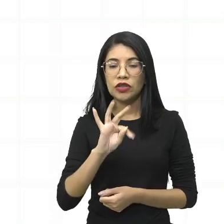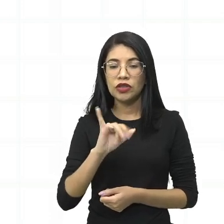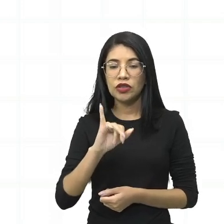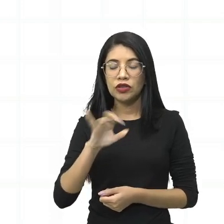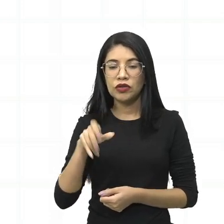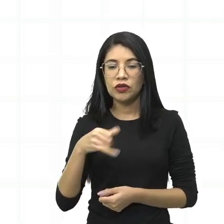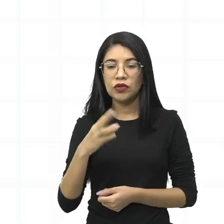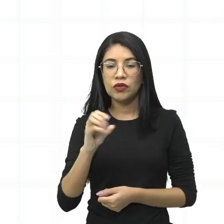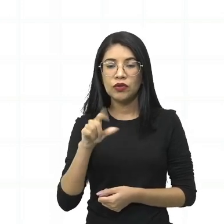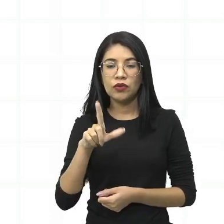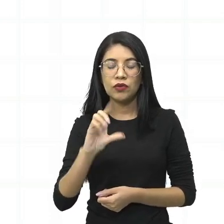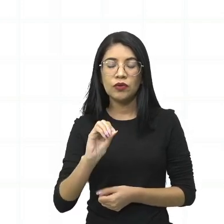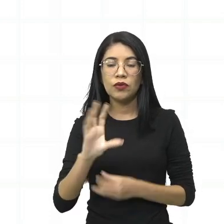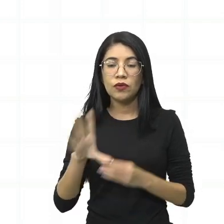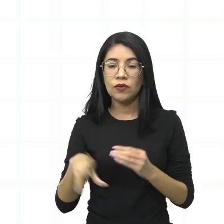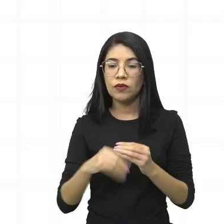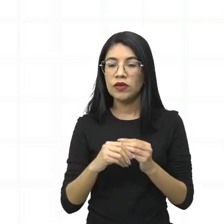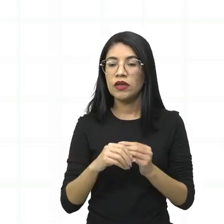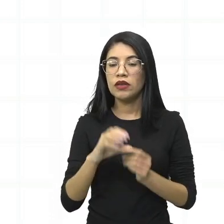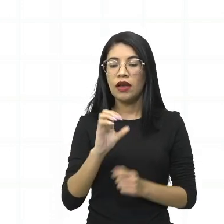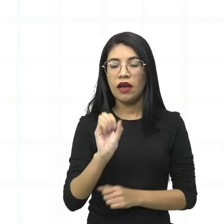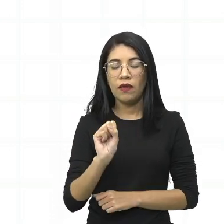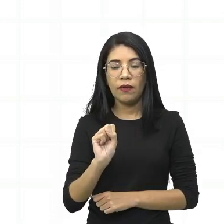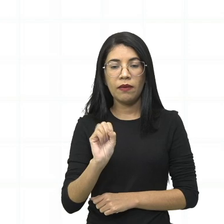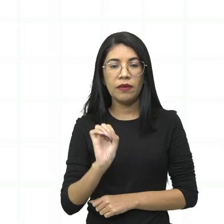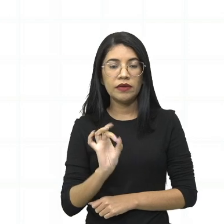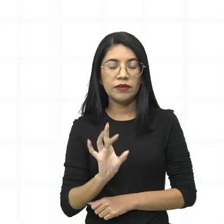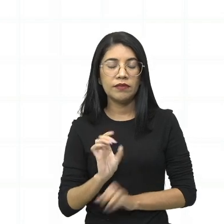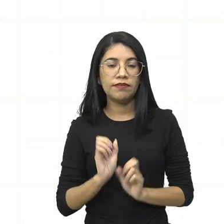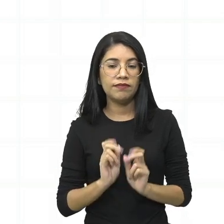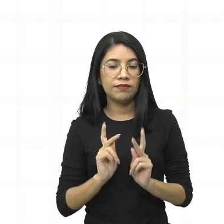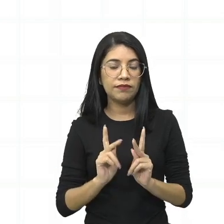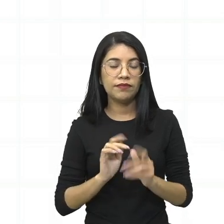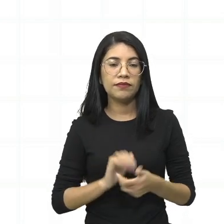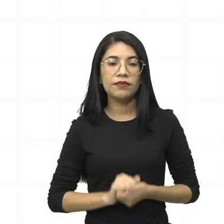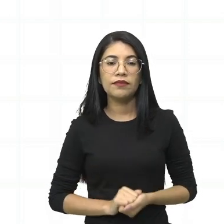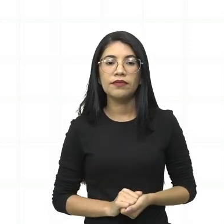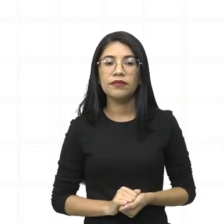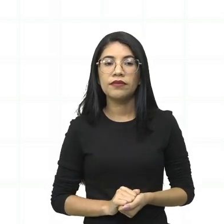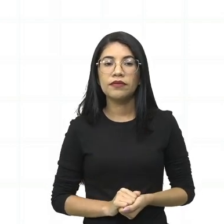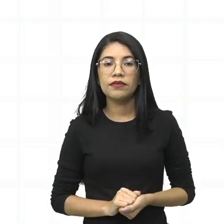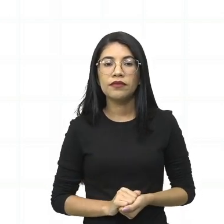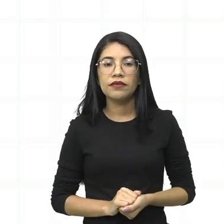eu acrescento apenas a letra S. Certo, pessoal?